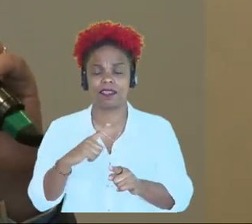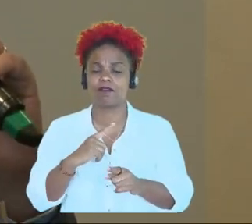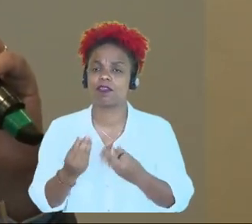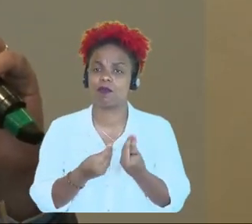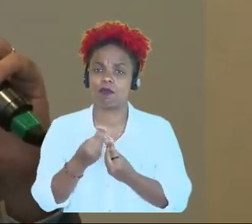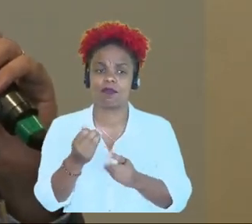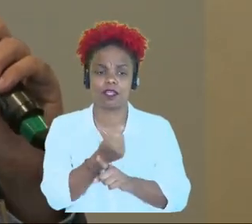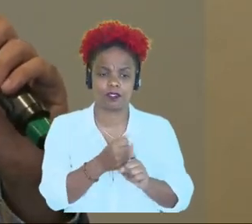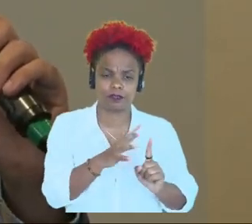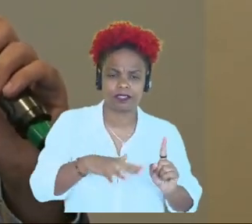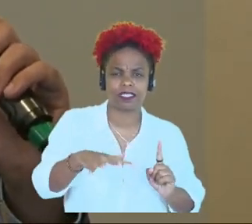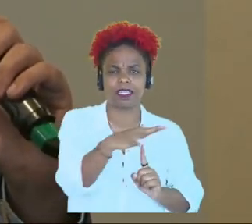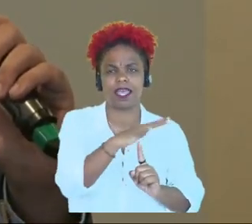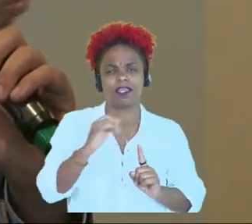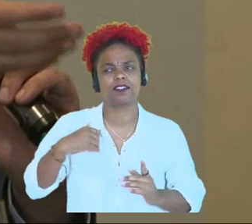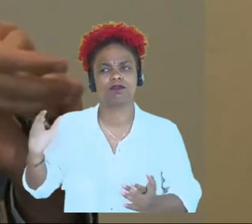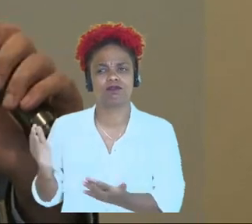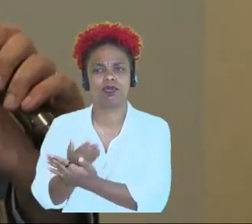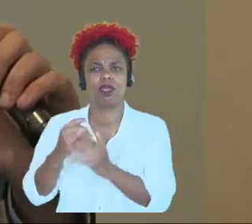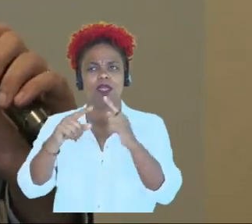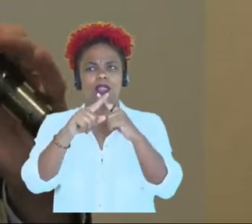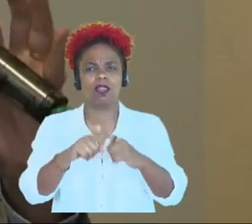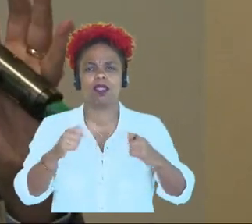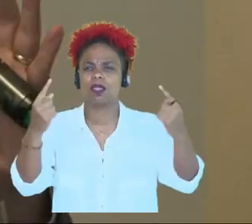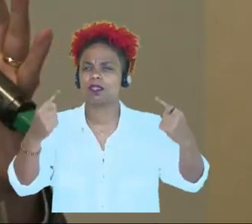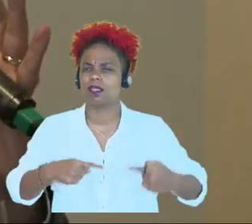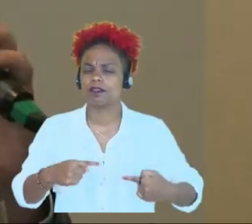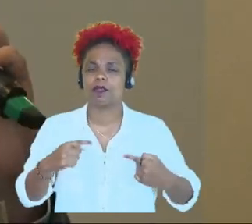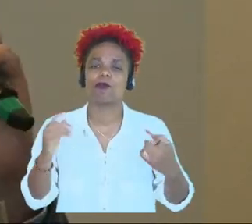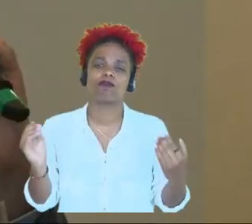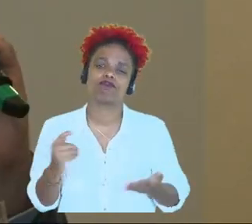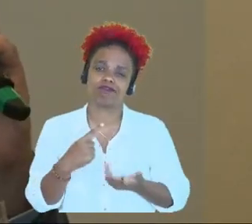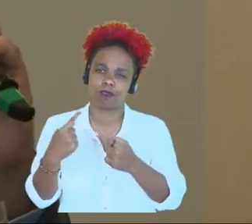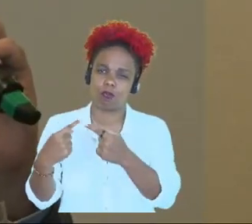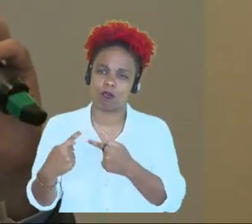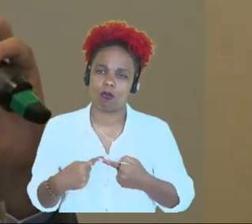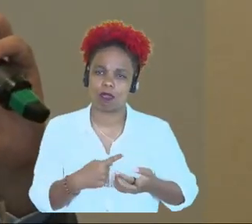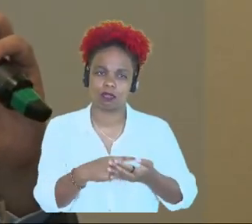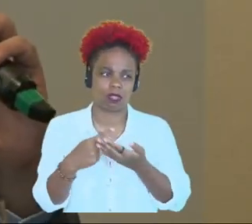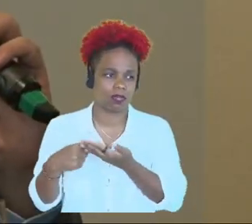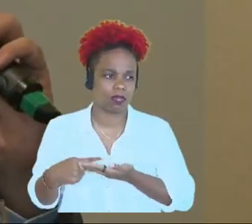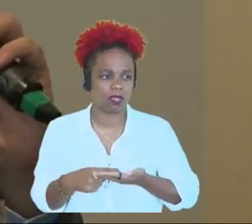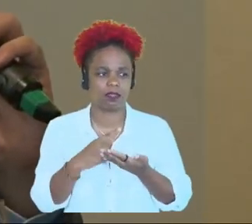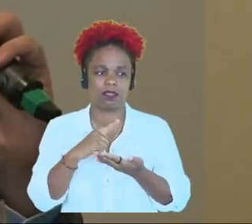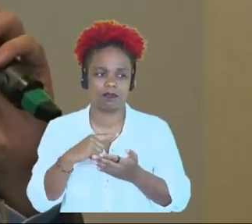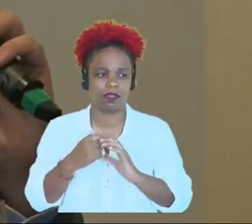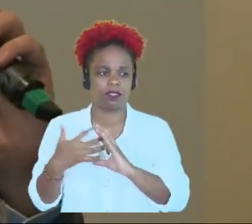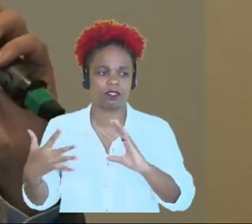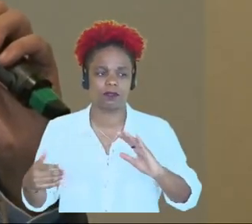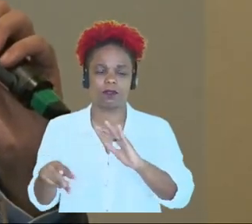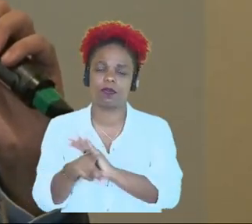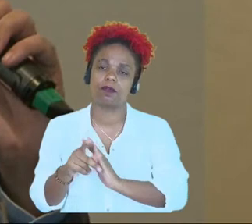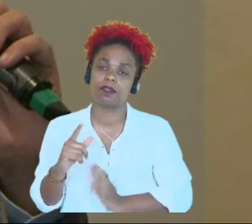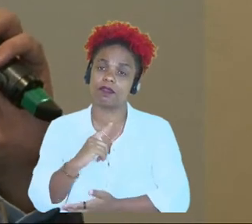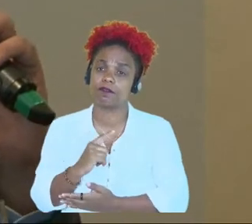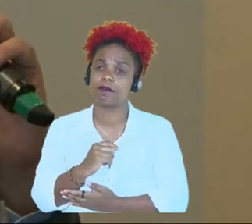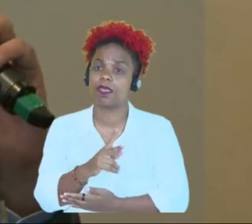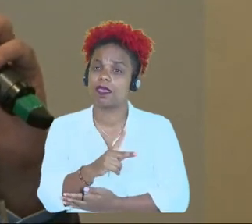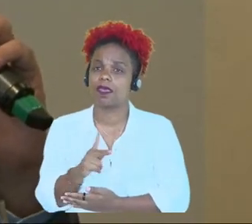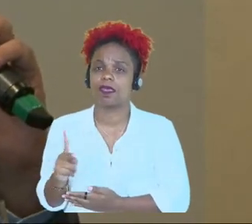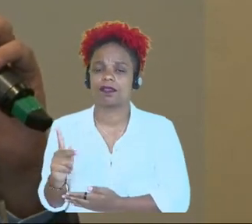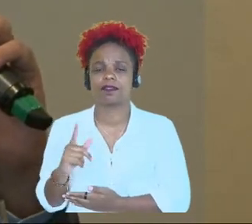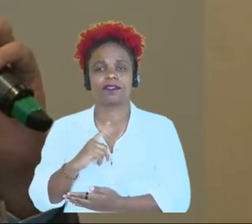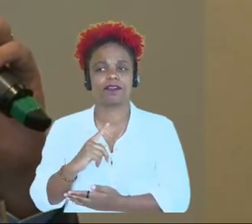barbárie, ainda que eu entenda e ainda que eu concorde com essas caracterizações, elas são muito